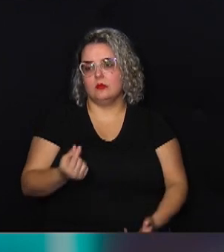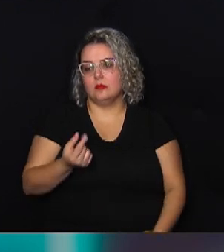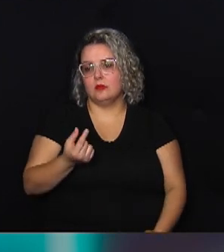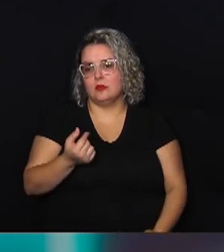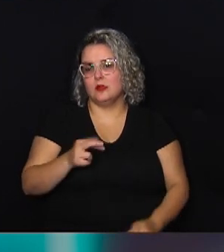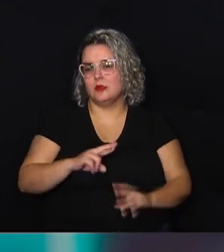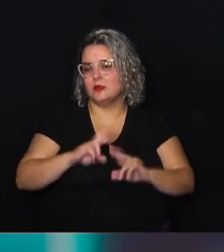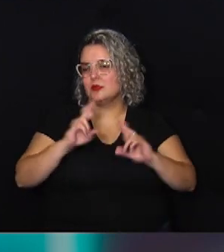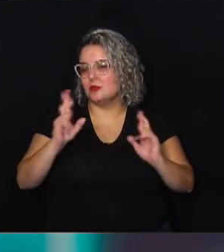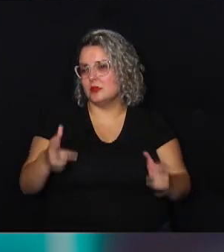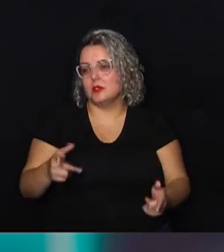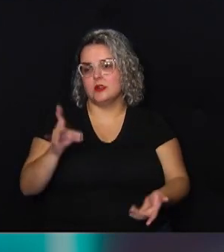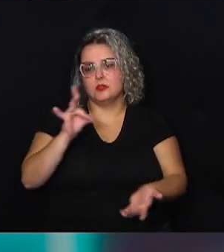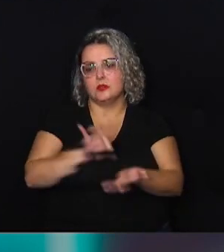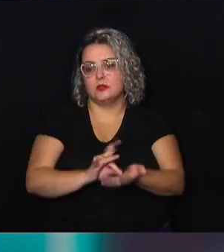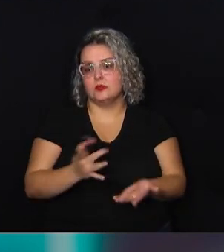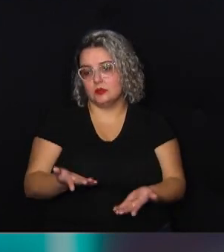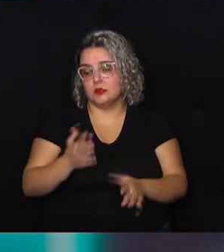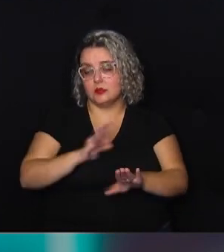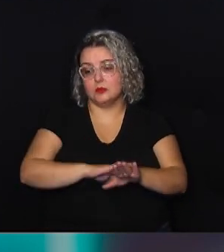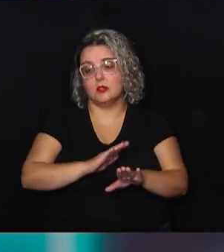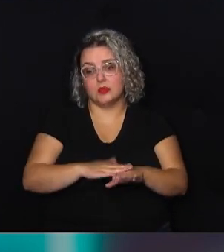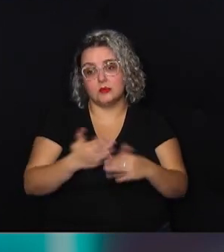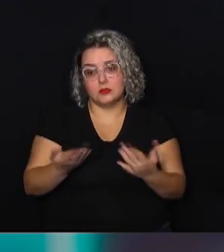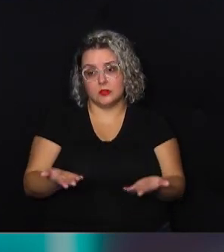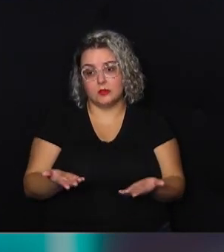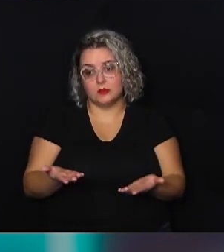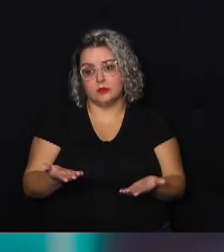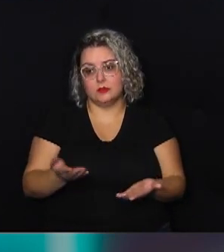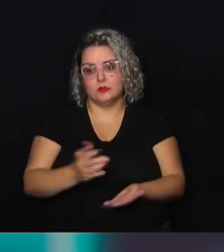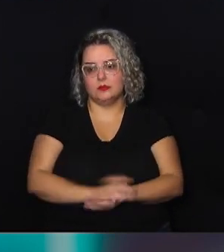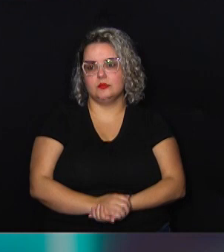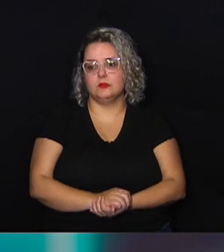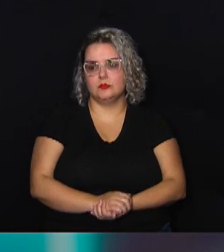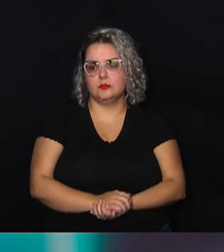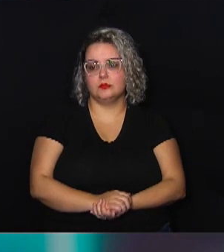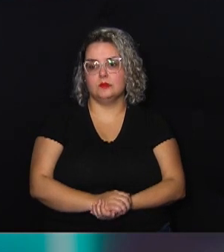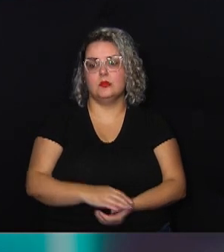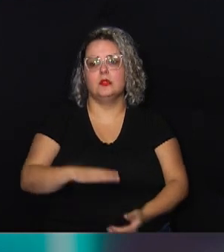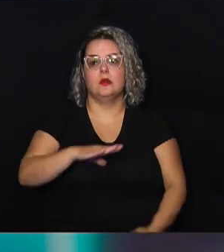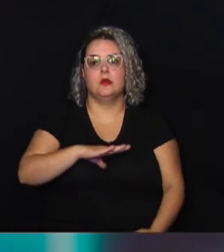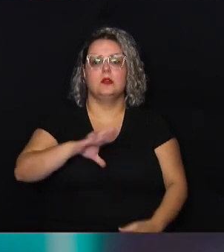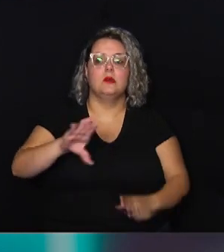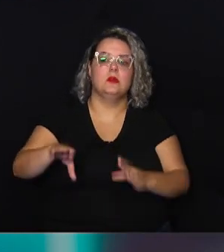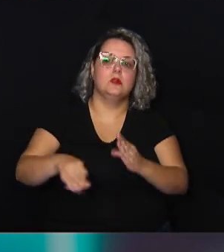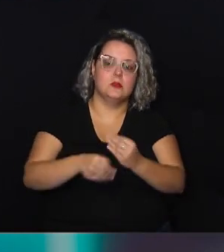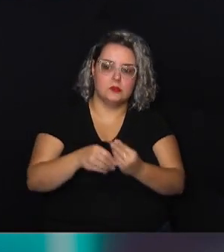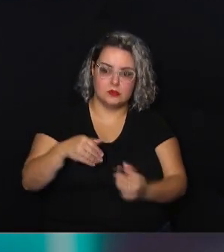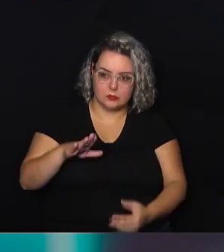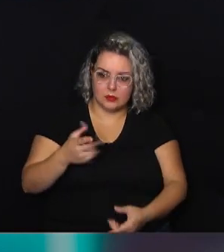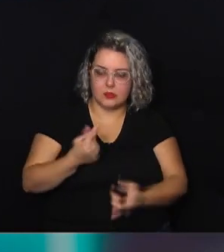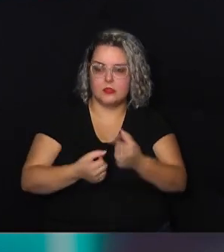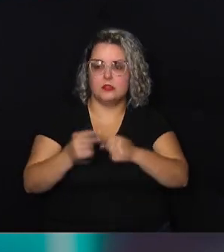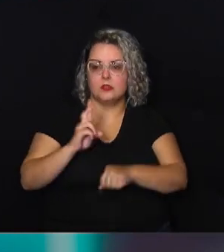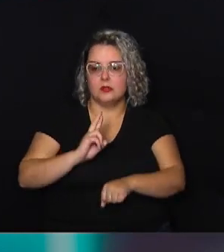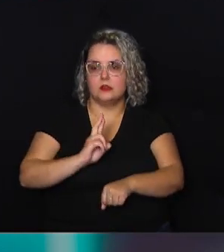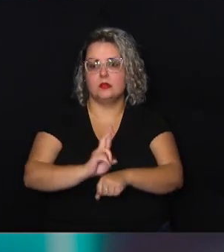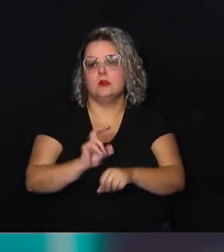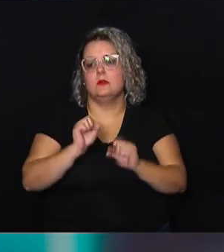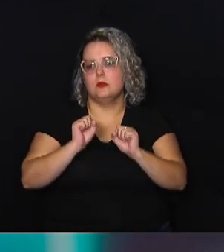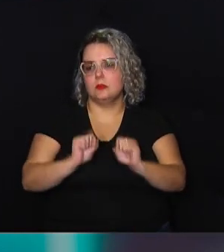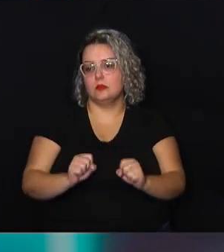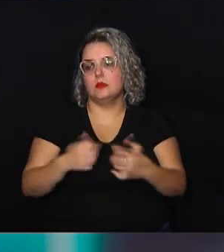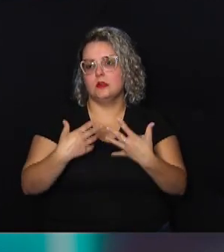da efetivação da ação, né, acabando levando o município a ter que incrementar ainda mais recurso para poder receber